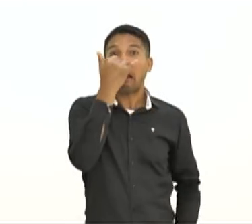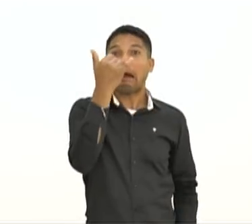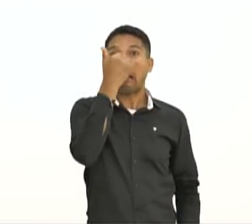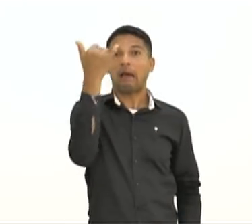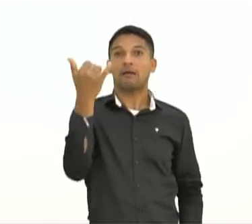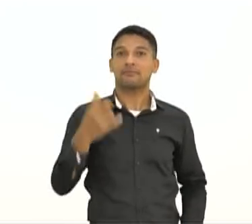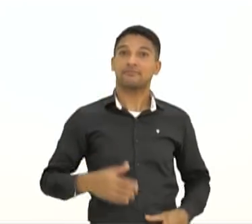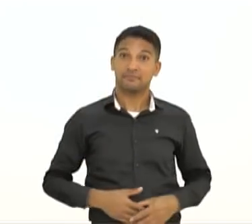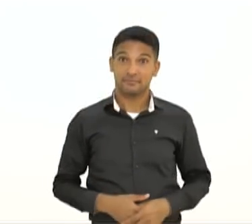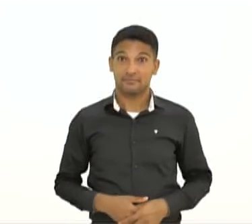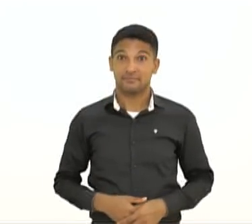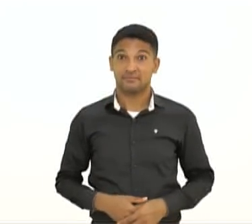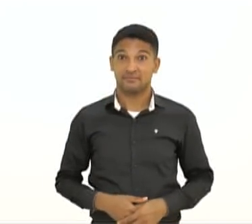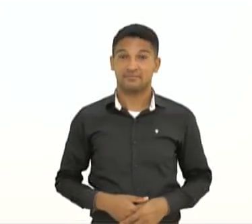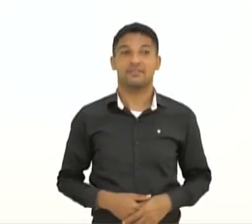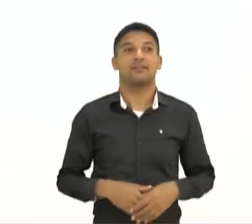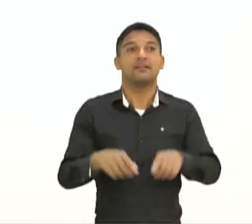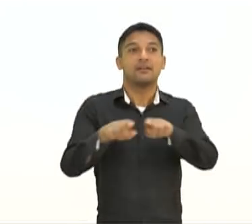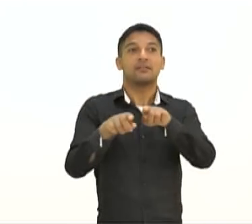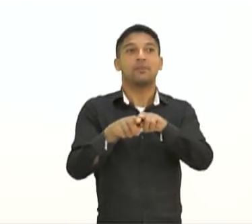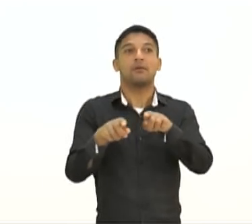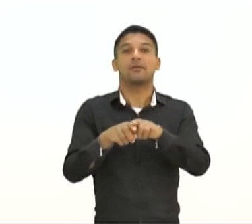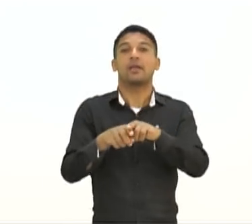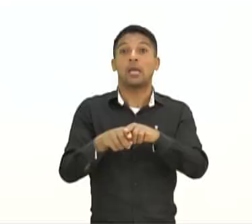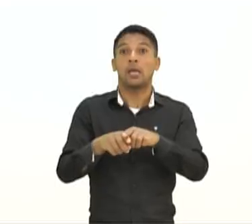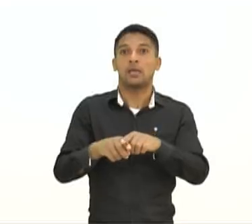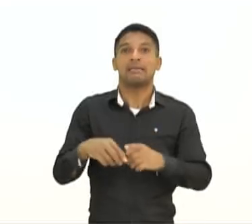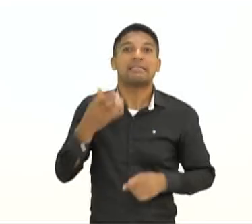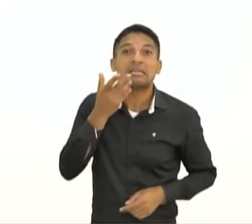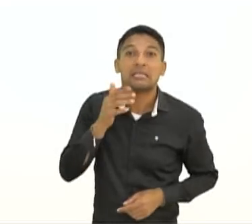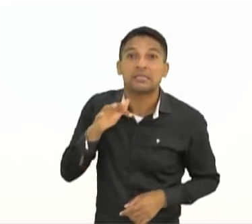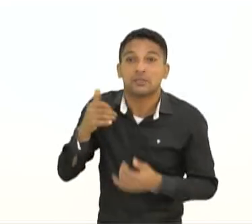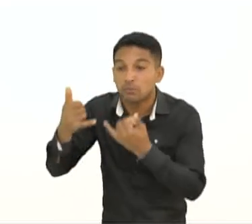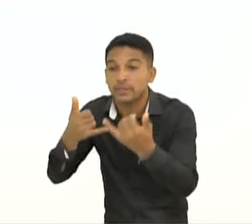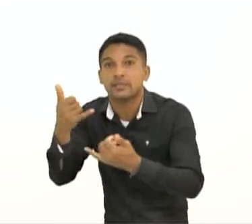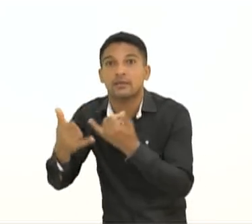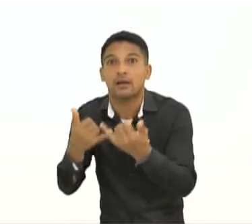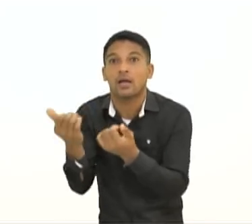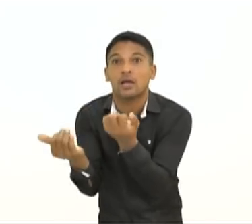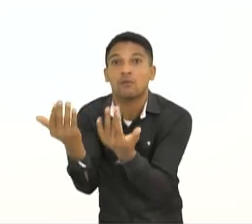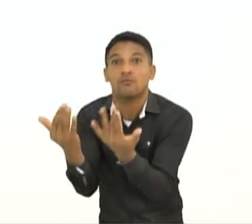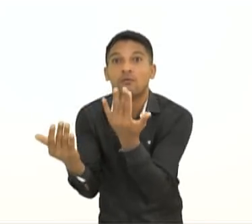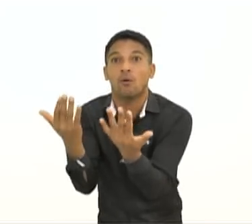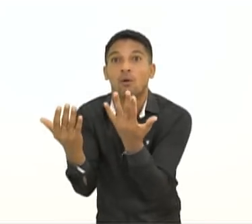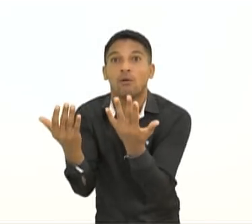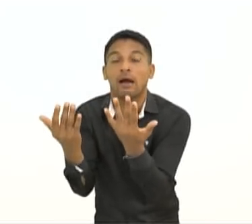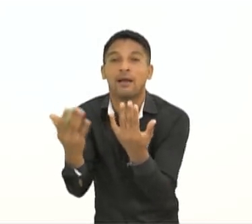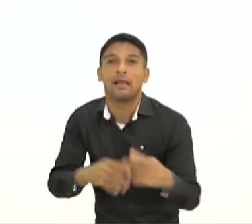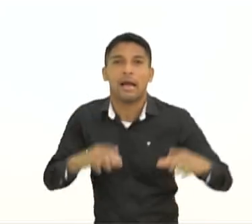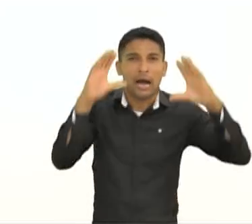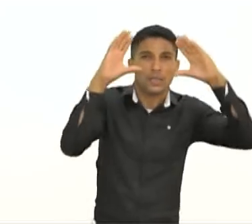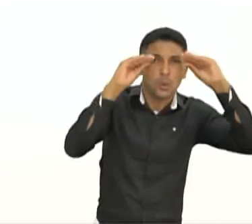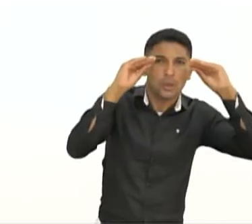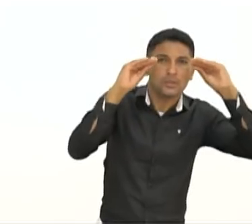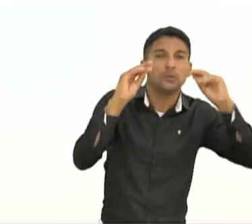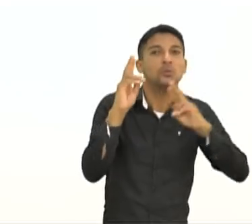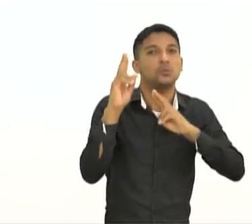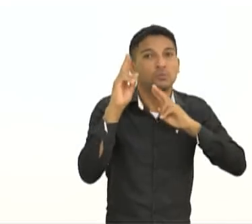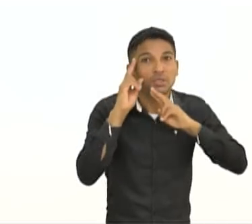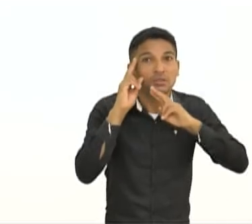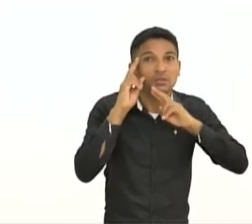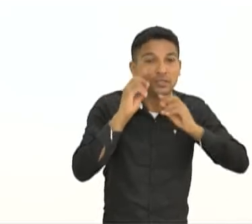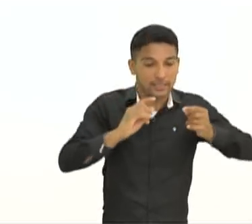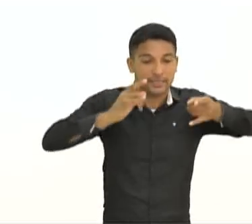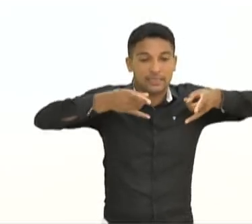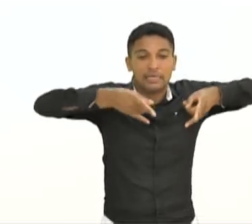era uma forma que as mães tinham aí de controlar as crianças aí para elas não brincarem com coisas perigosas, né? Então são 3